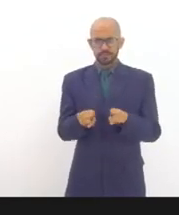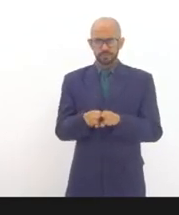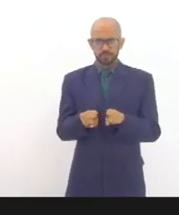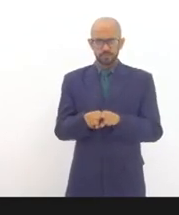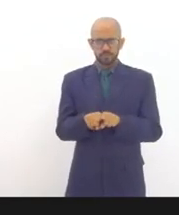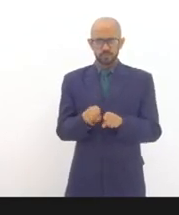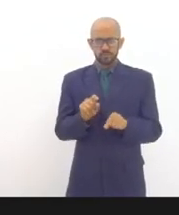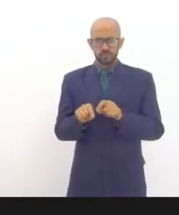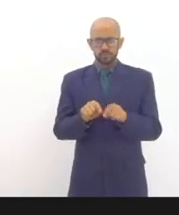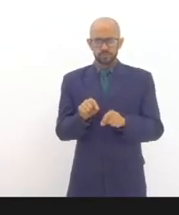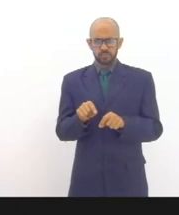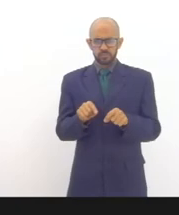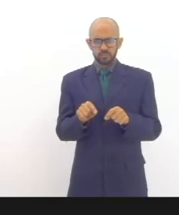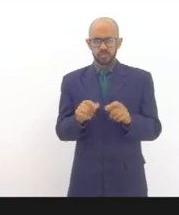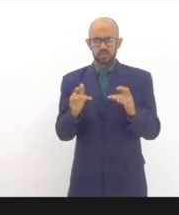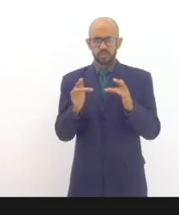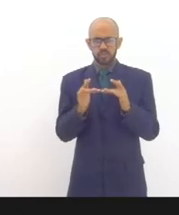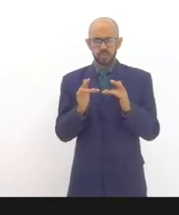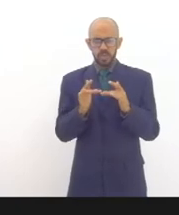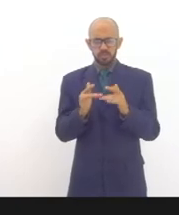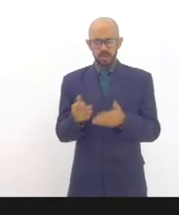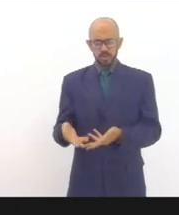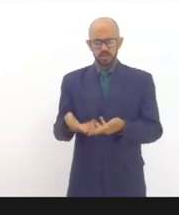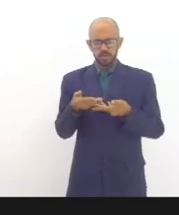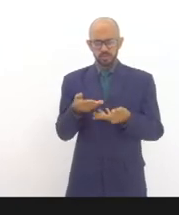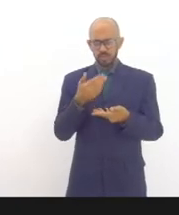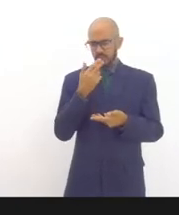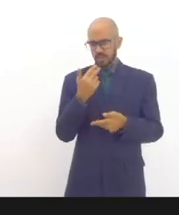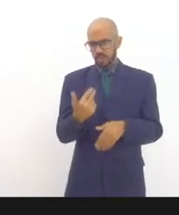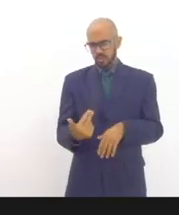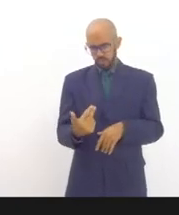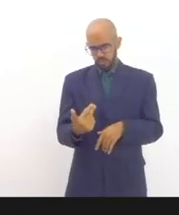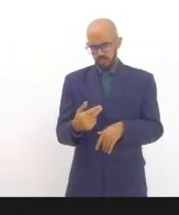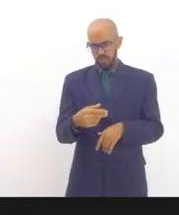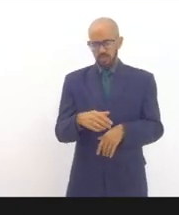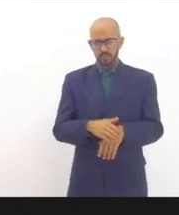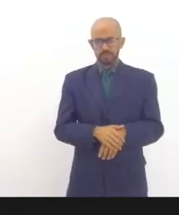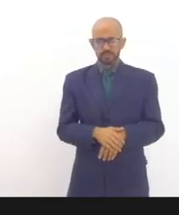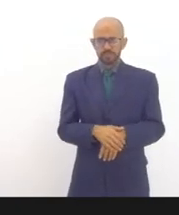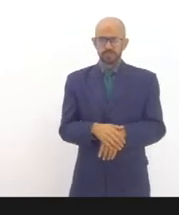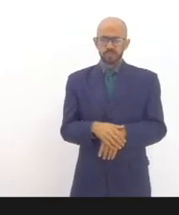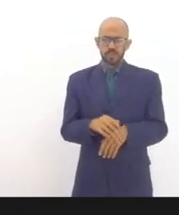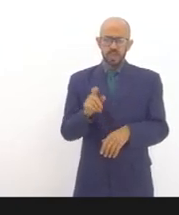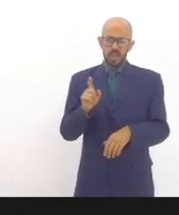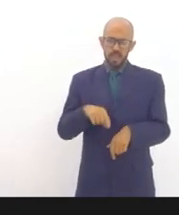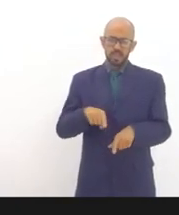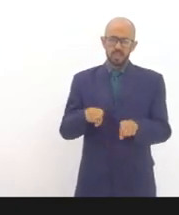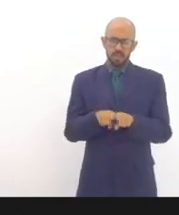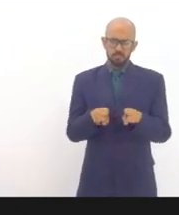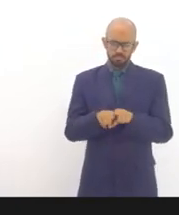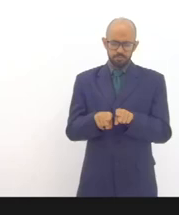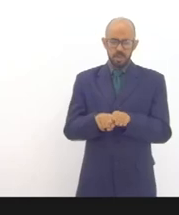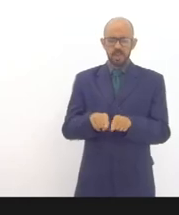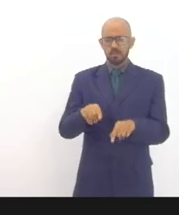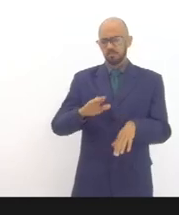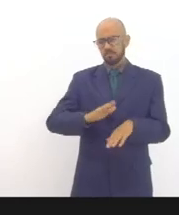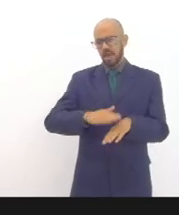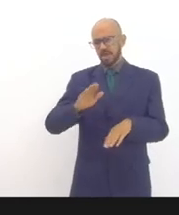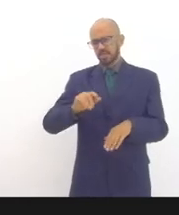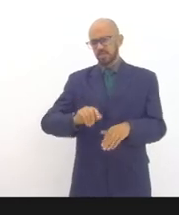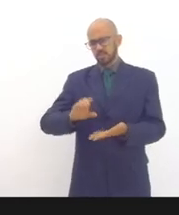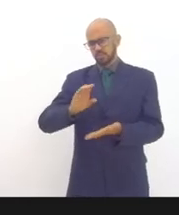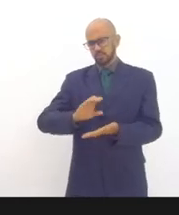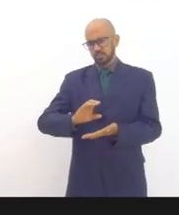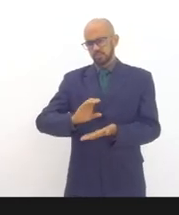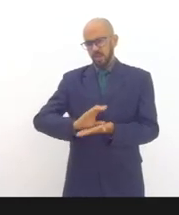ali voltado para o atendimento de línguas. Então, é mais um aporte onde as escolas, os